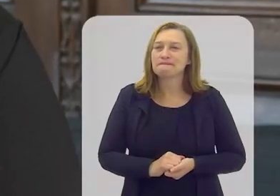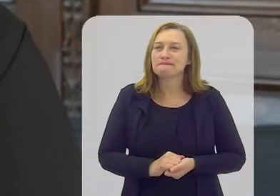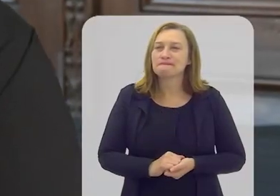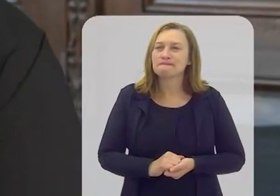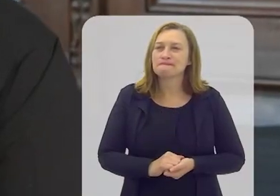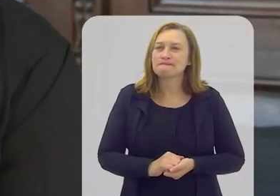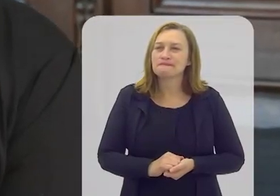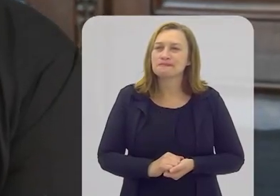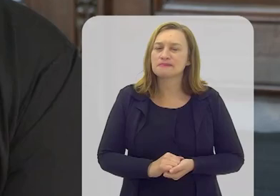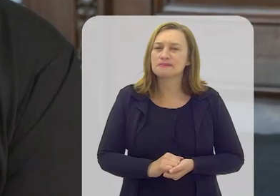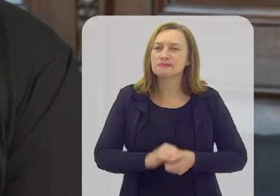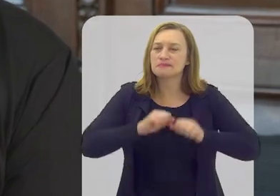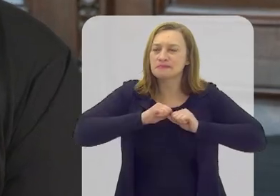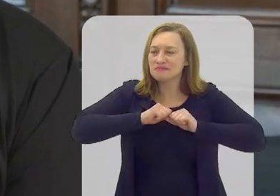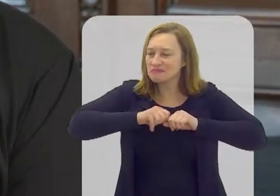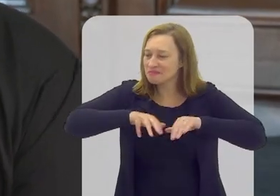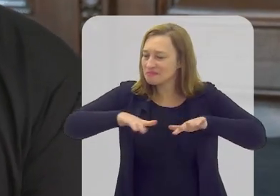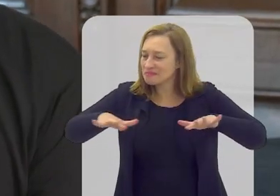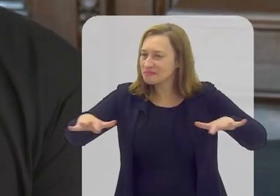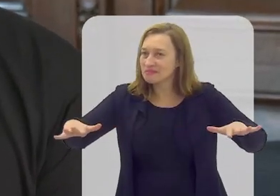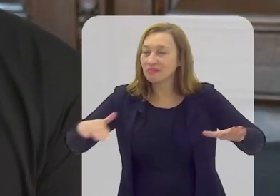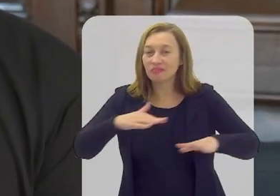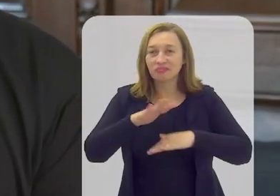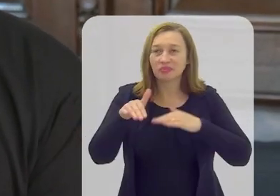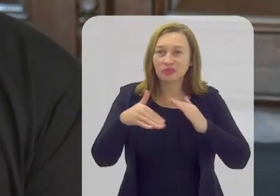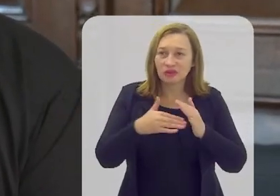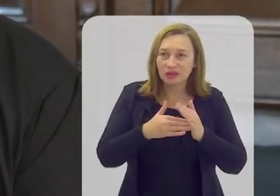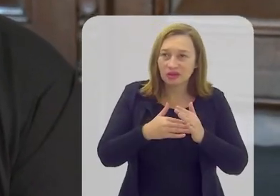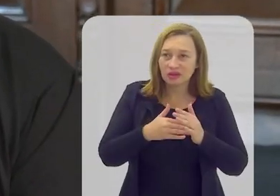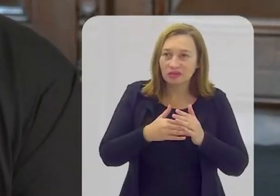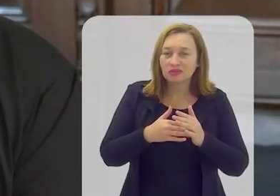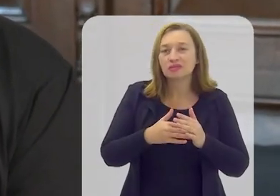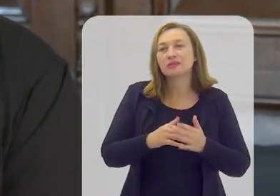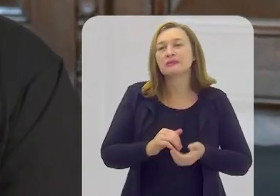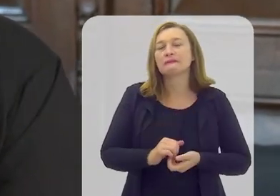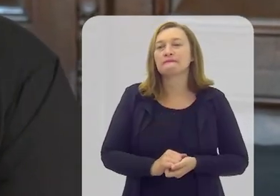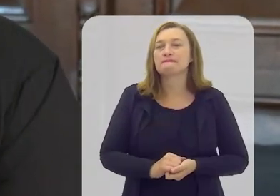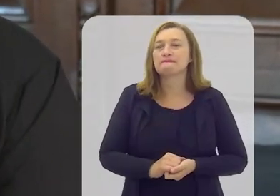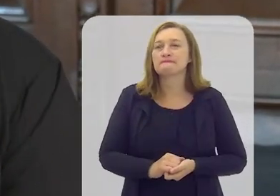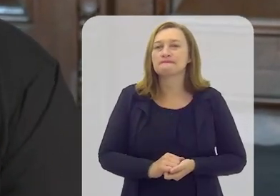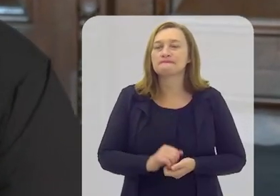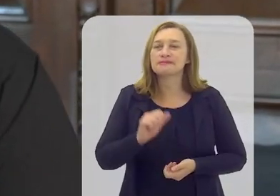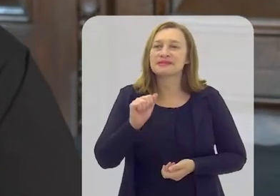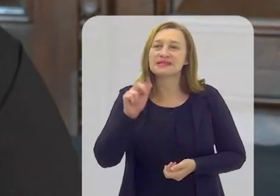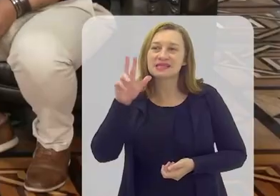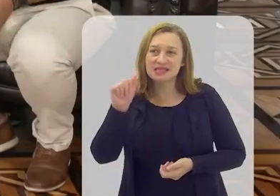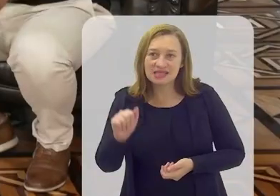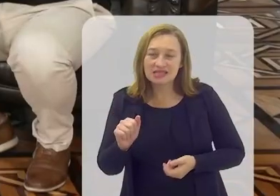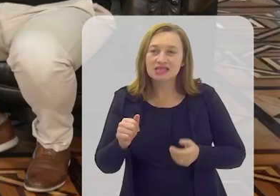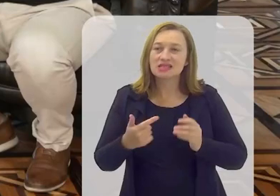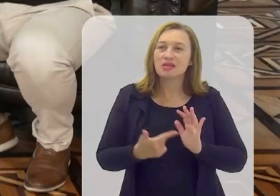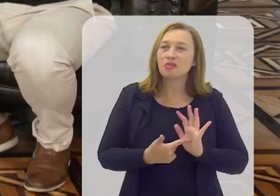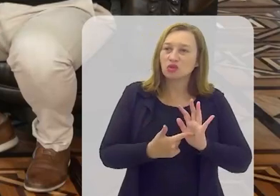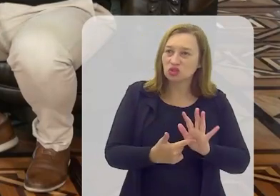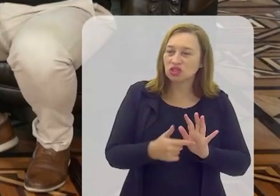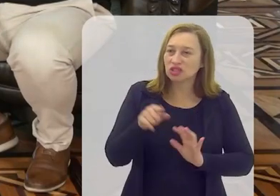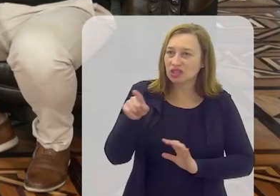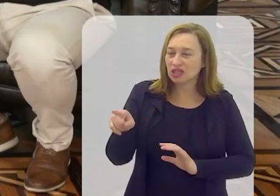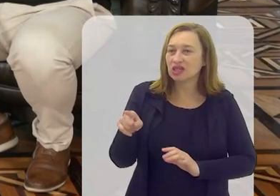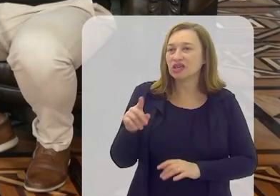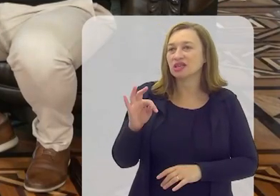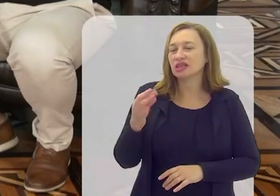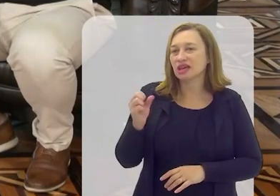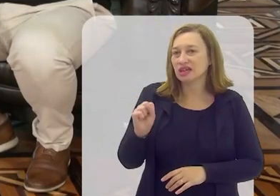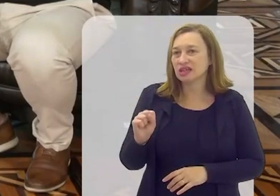casa, que você espalhasse para geral, né? Até falar em espalhar para geral, a Alana Taizinha está me mostrando